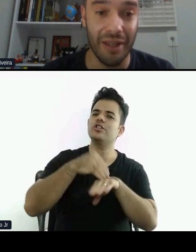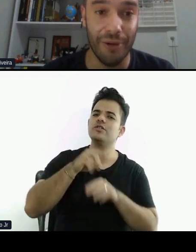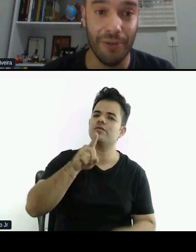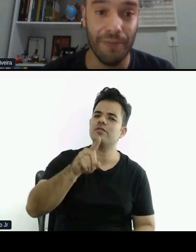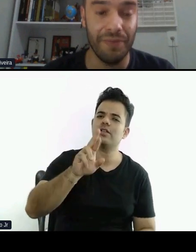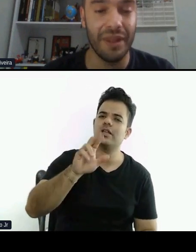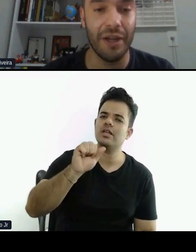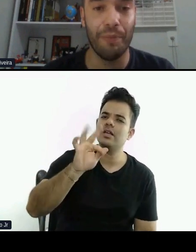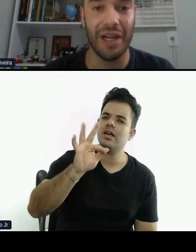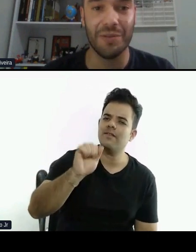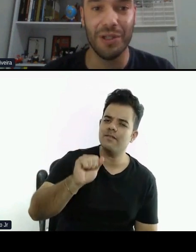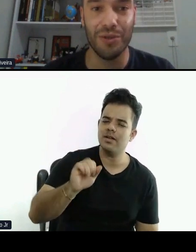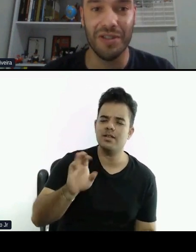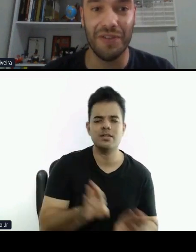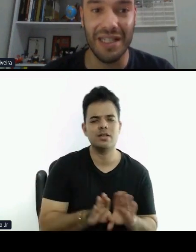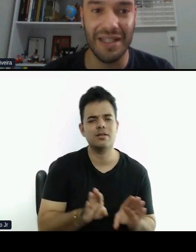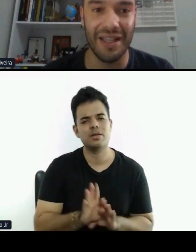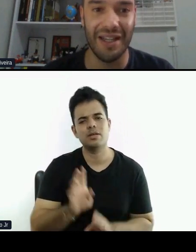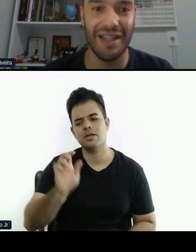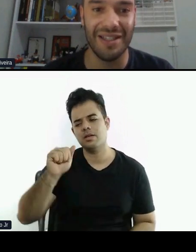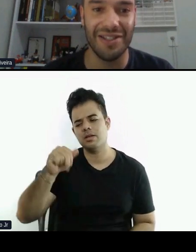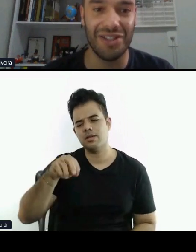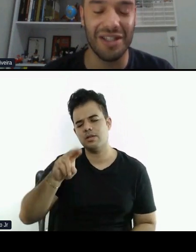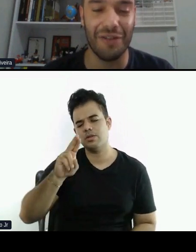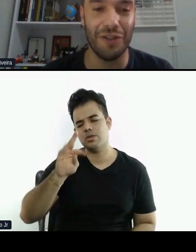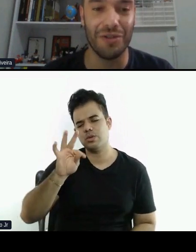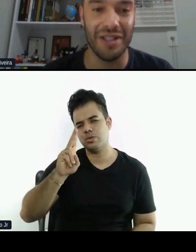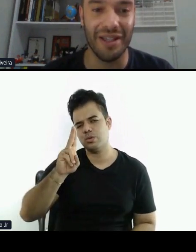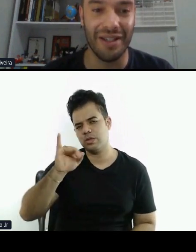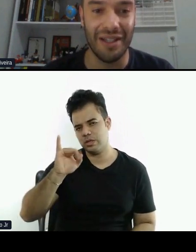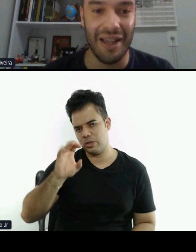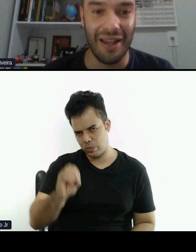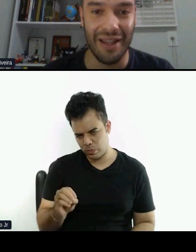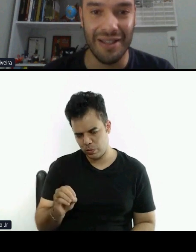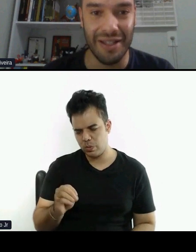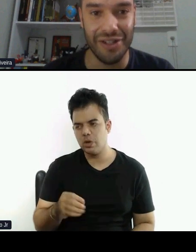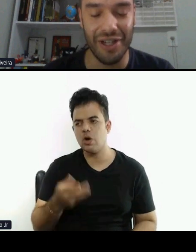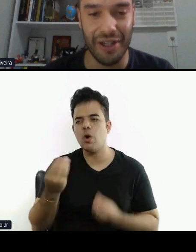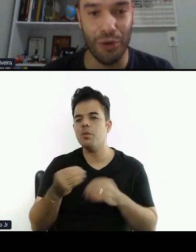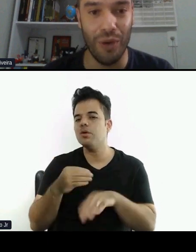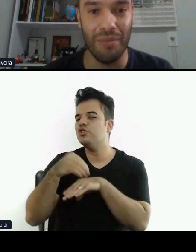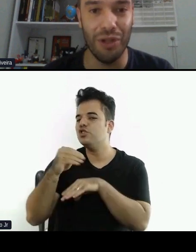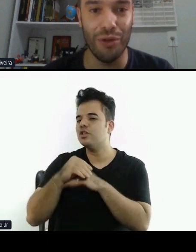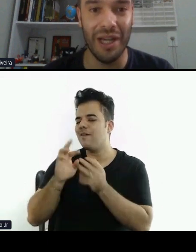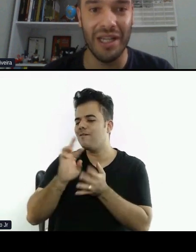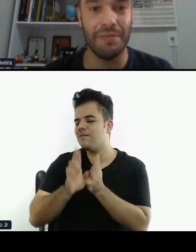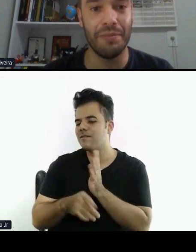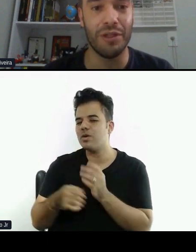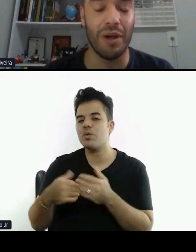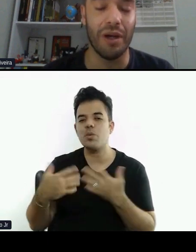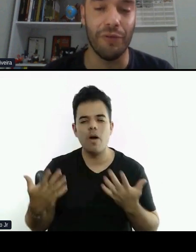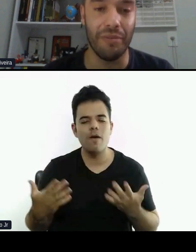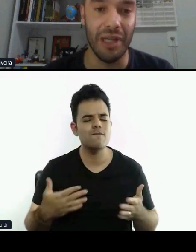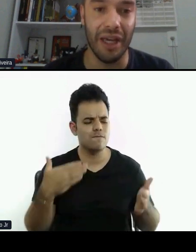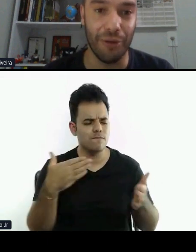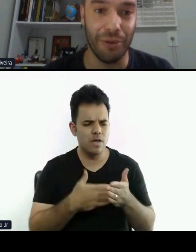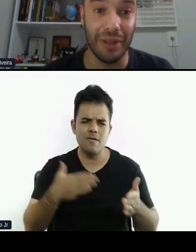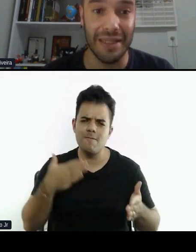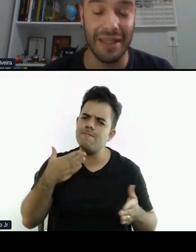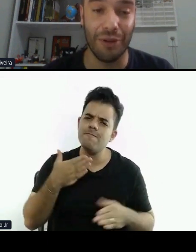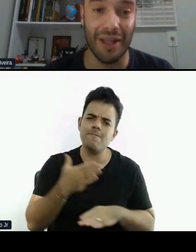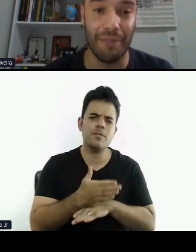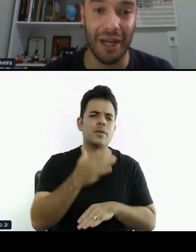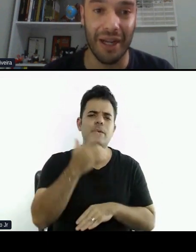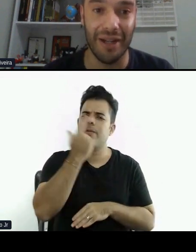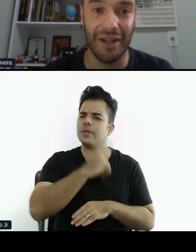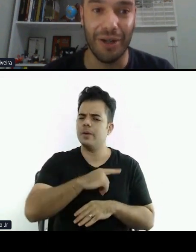também dão para as pessoas vencerem esses desafios, né? Seja no âmbito mais pessoal, familiar, ou